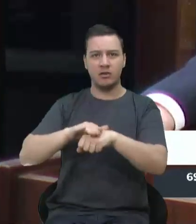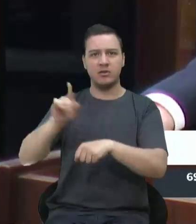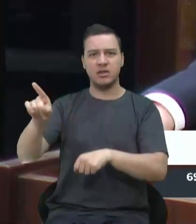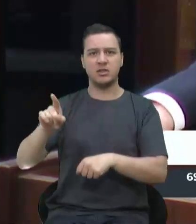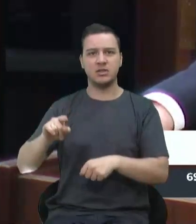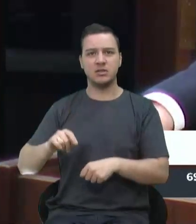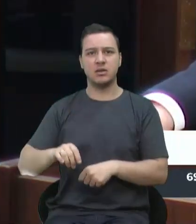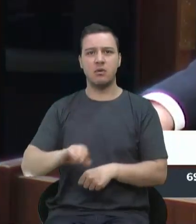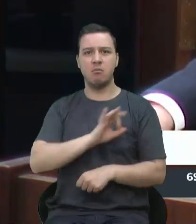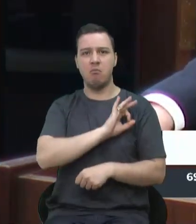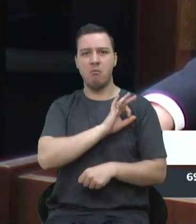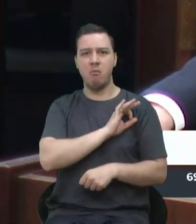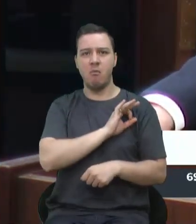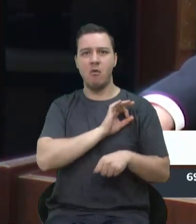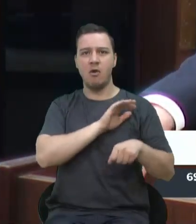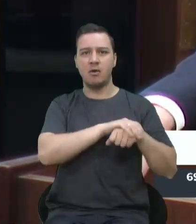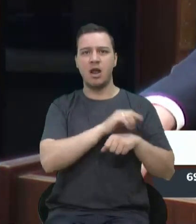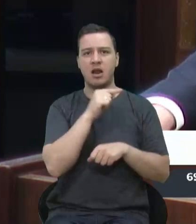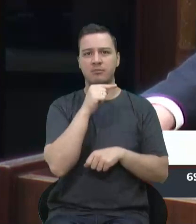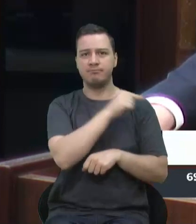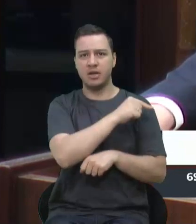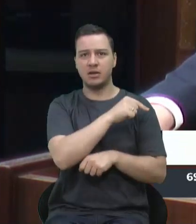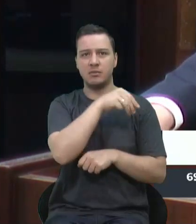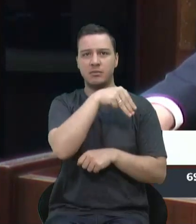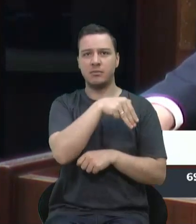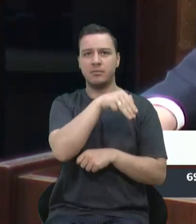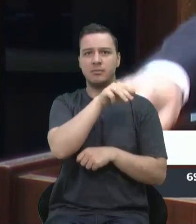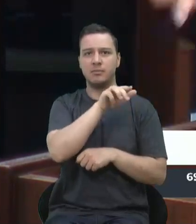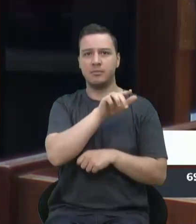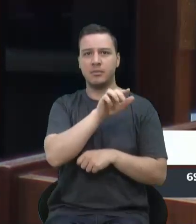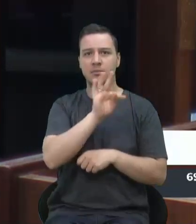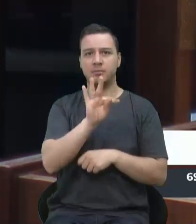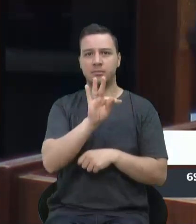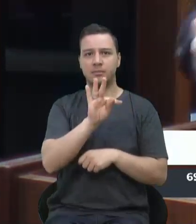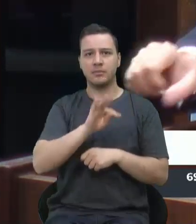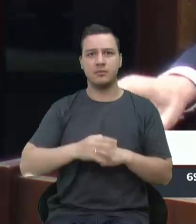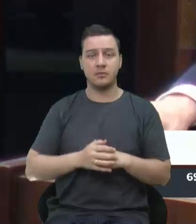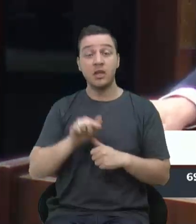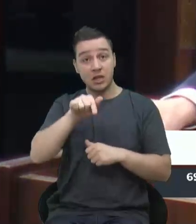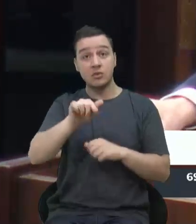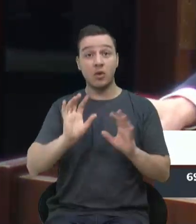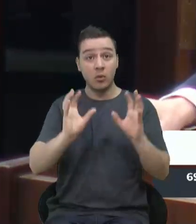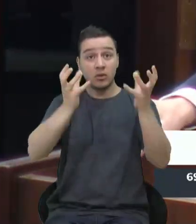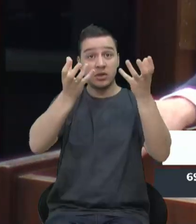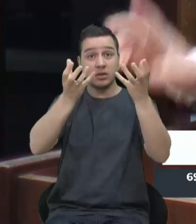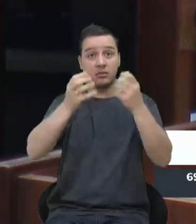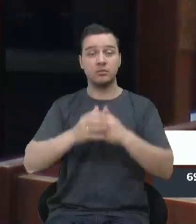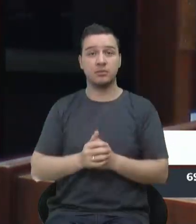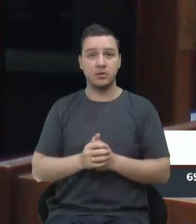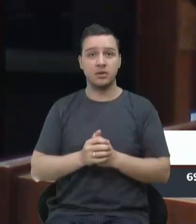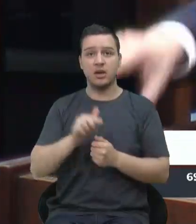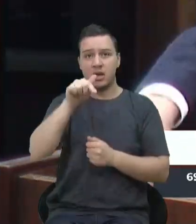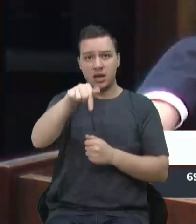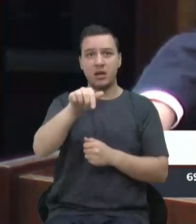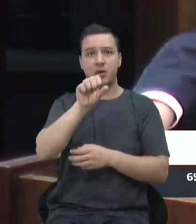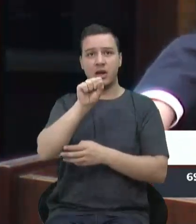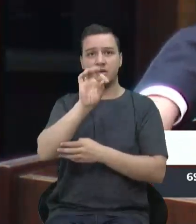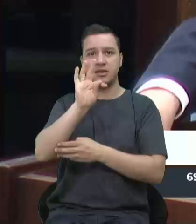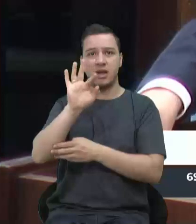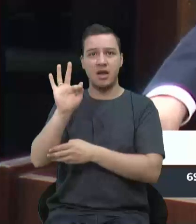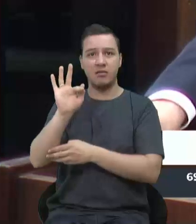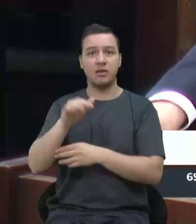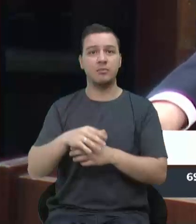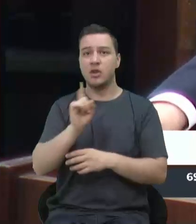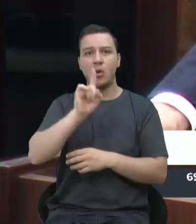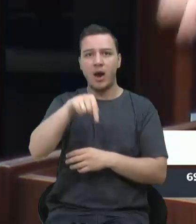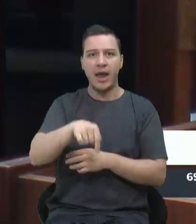Mato Grosso. Isso ocorreu, senhoras vereadoras, senhores vereadores, no plenário do Supremo Tribunal Federal. Não é um vereador de Caxias dizendo,